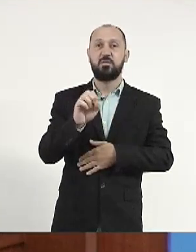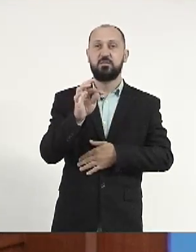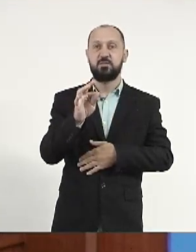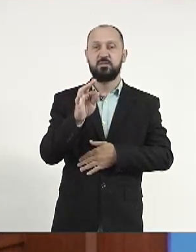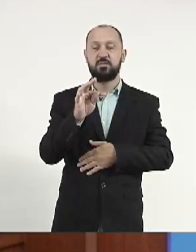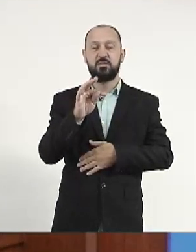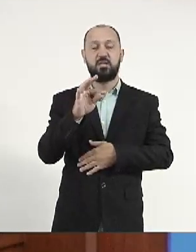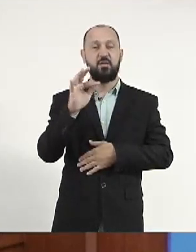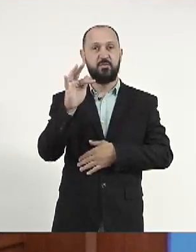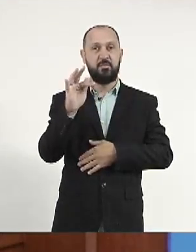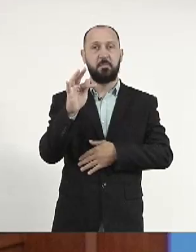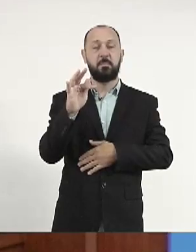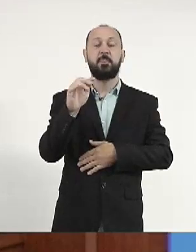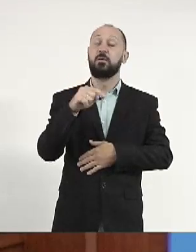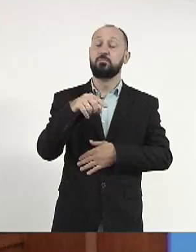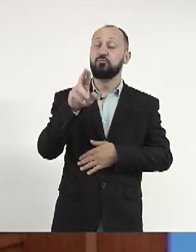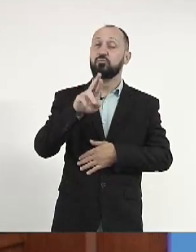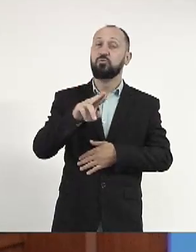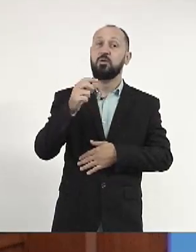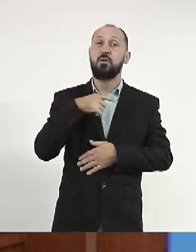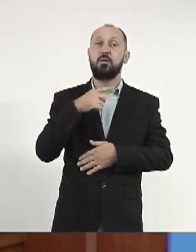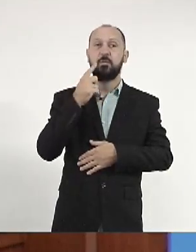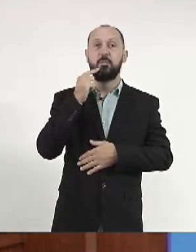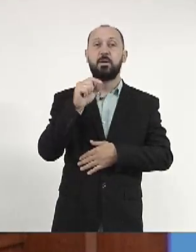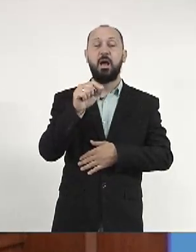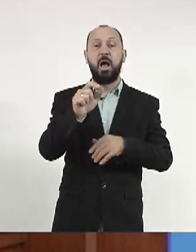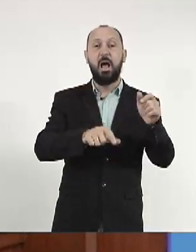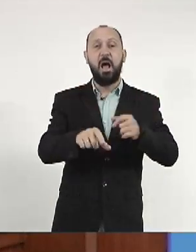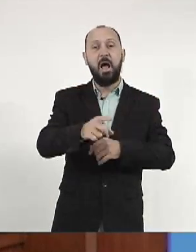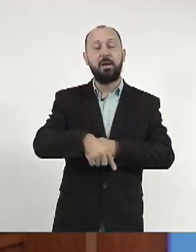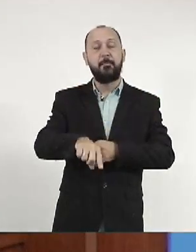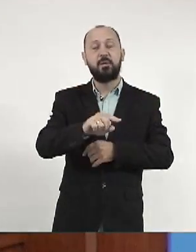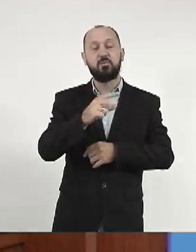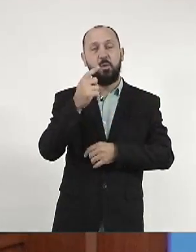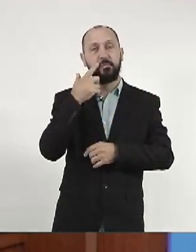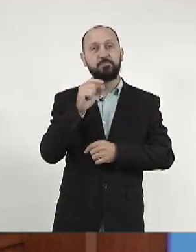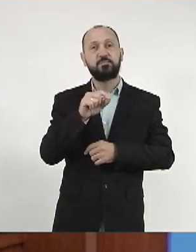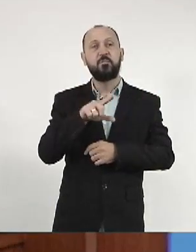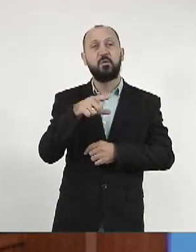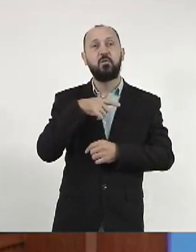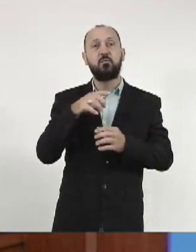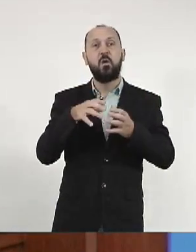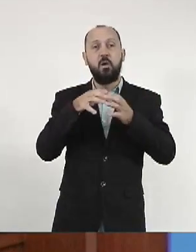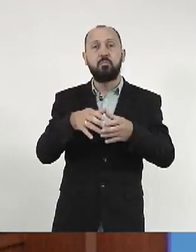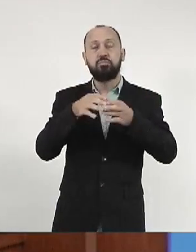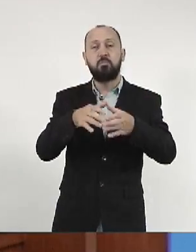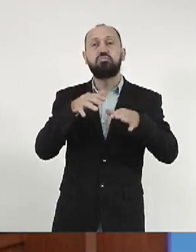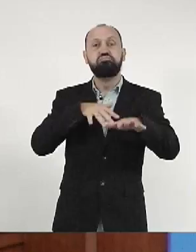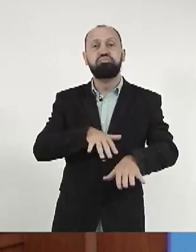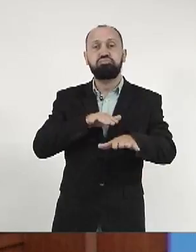Tribunal Federal para condenar as pessoas que foram lá como rebanho